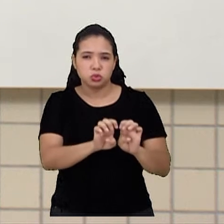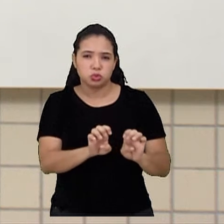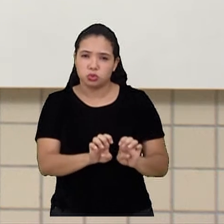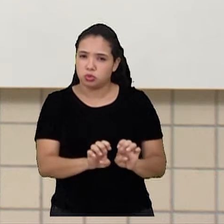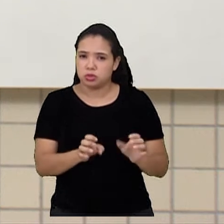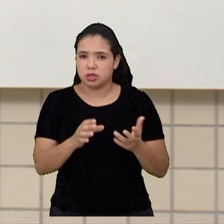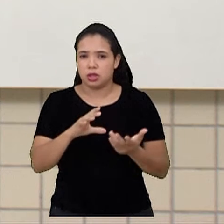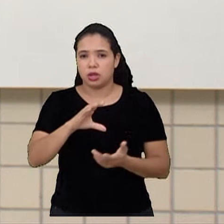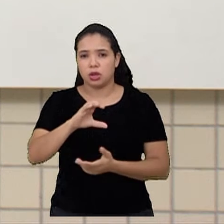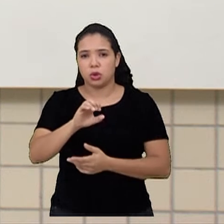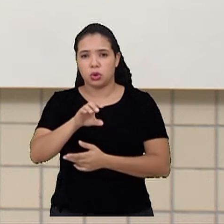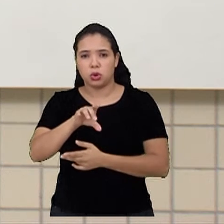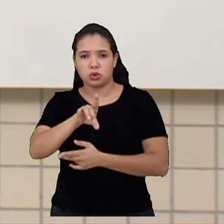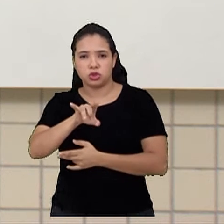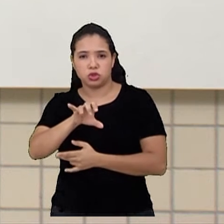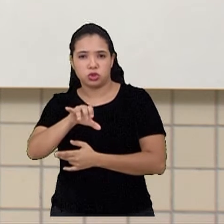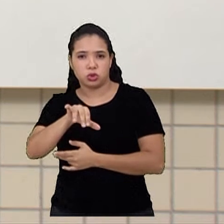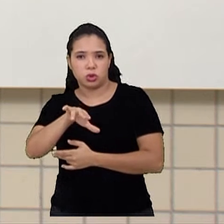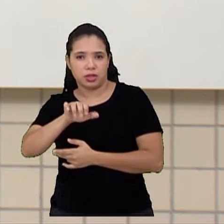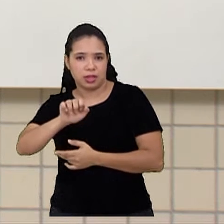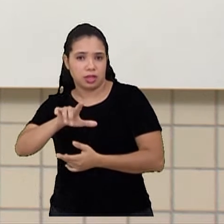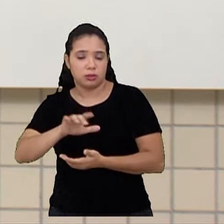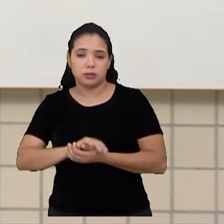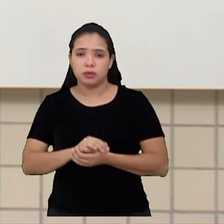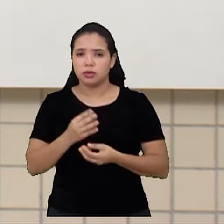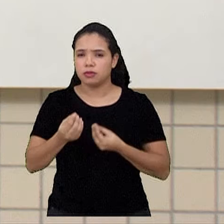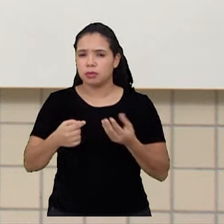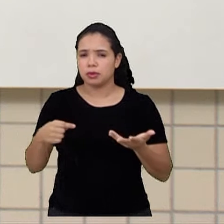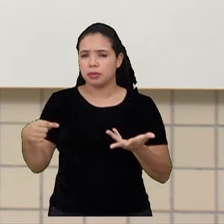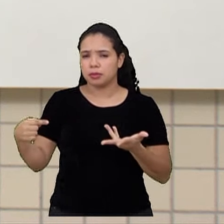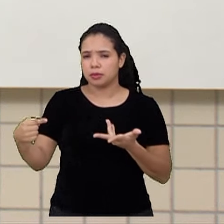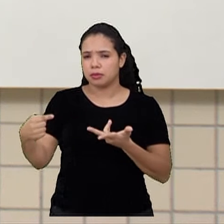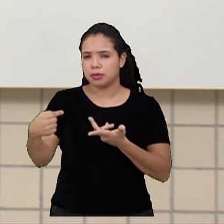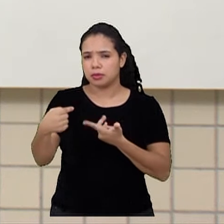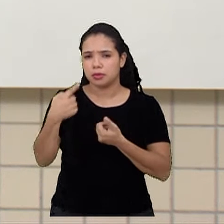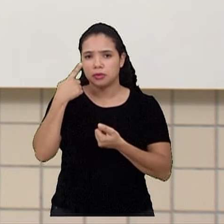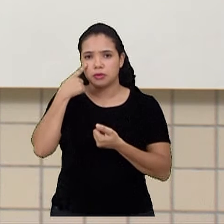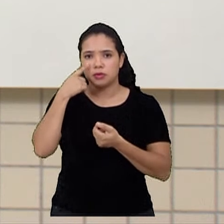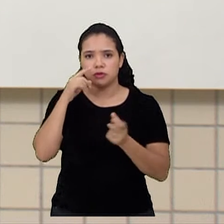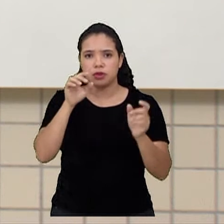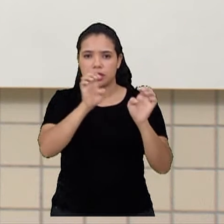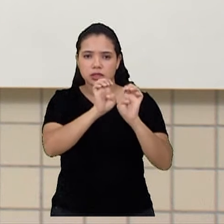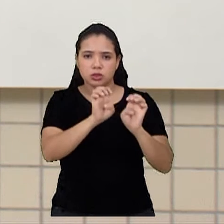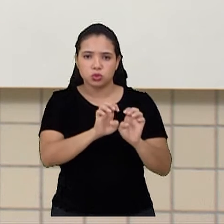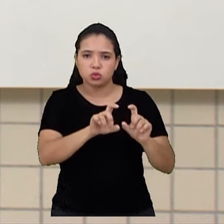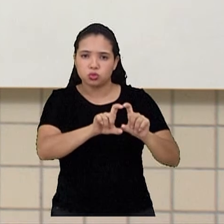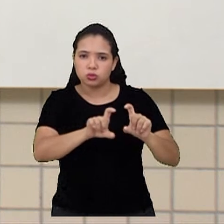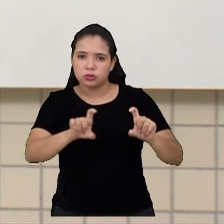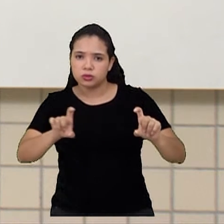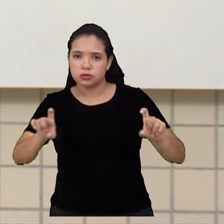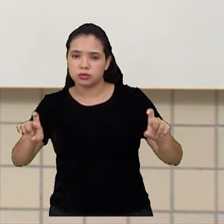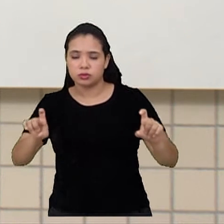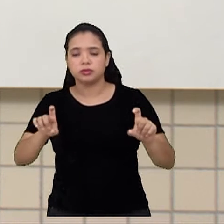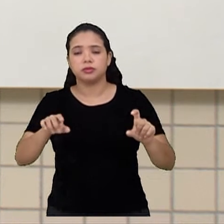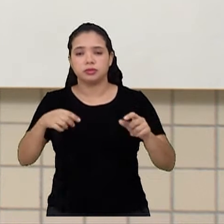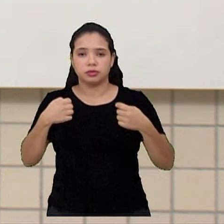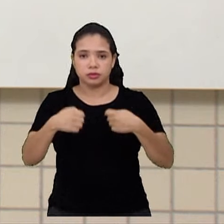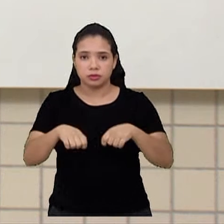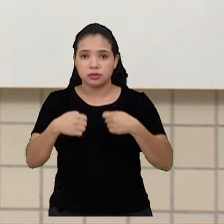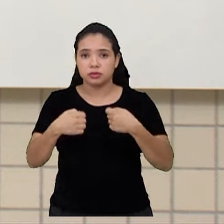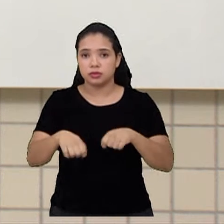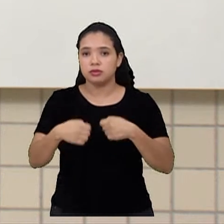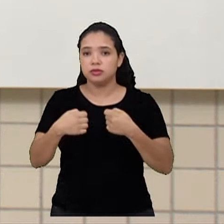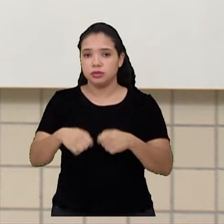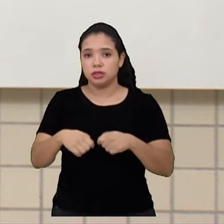Então vamos ver as diversas situações em que nós usamos a condicional. É quando nós dependemos que